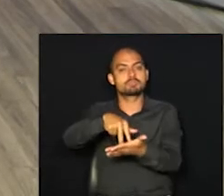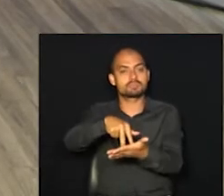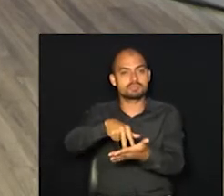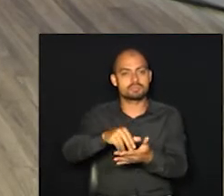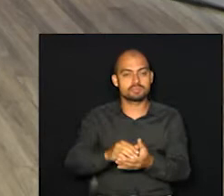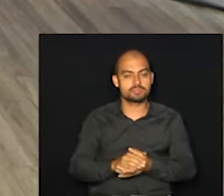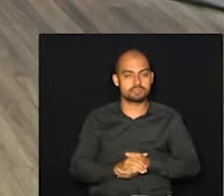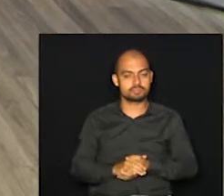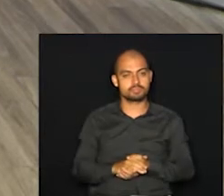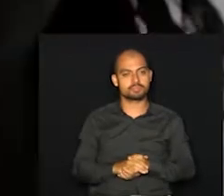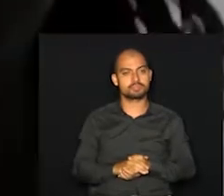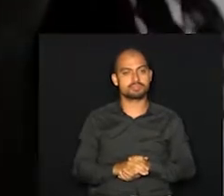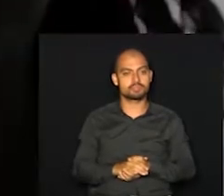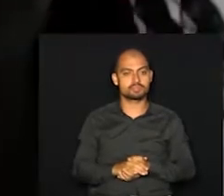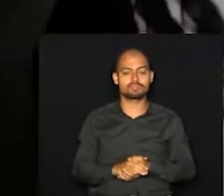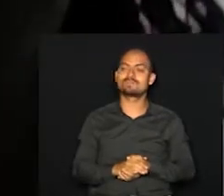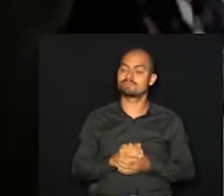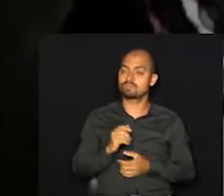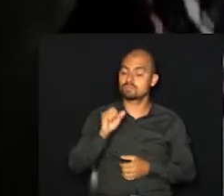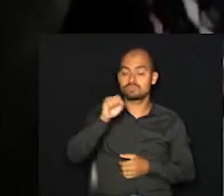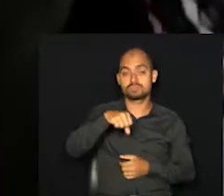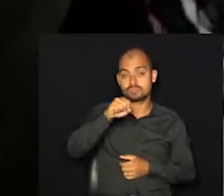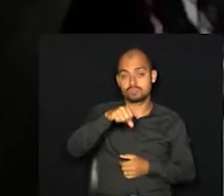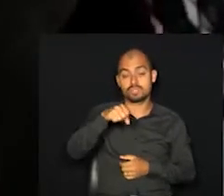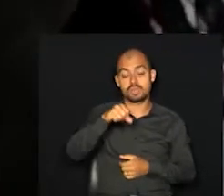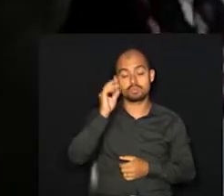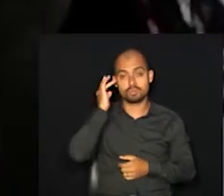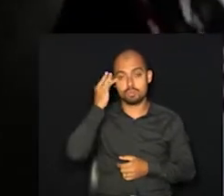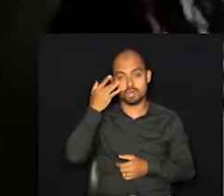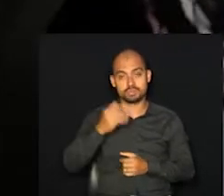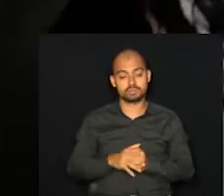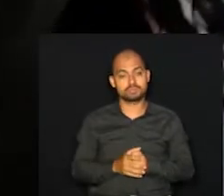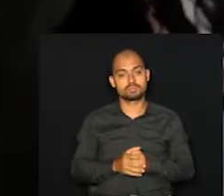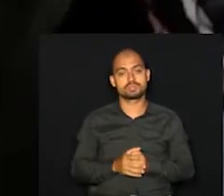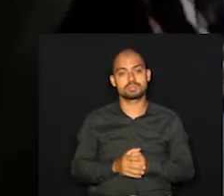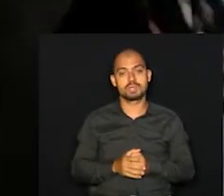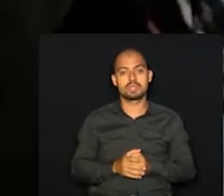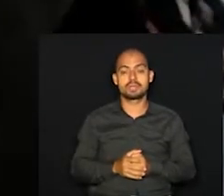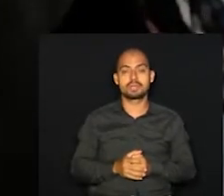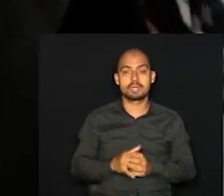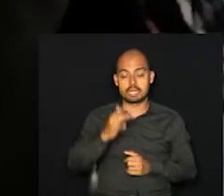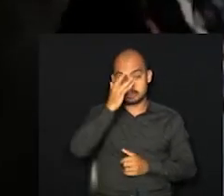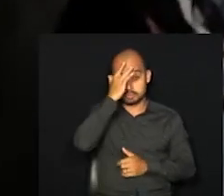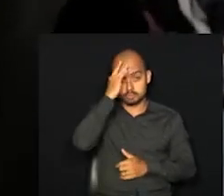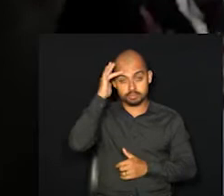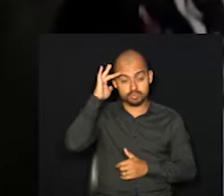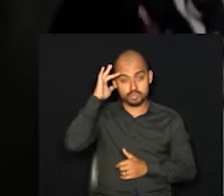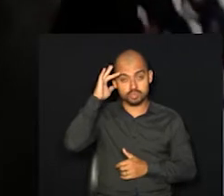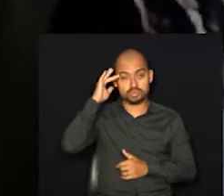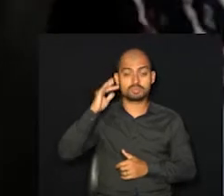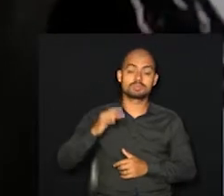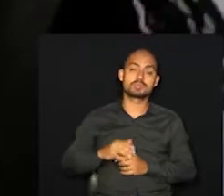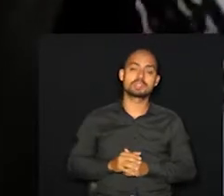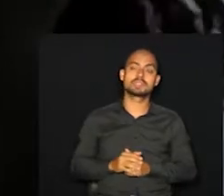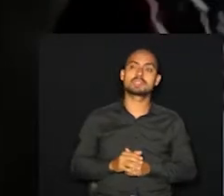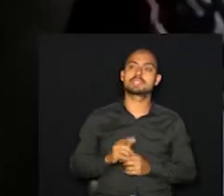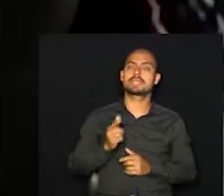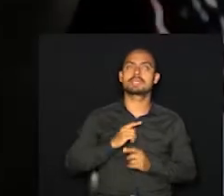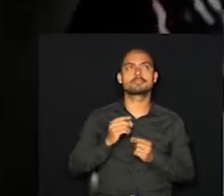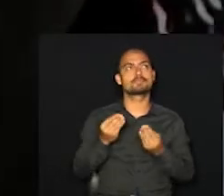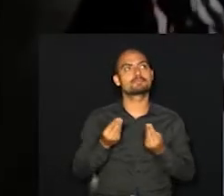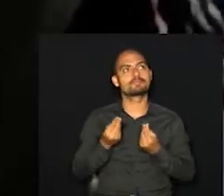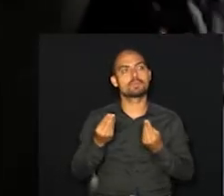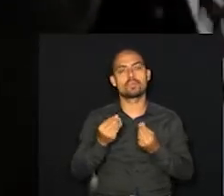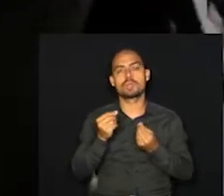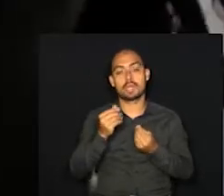Eu acho que sim, e aquilo que eu falei para você, muitas pessoas elas têm essas figuras